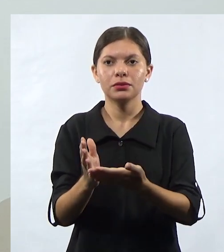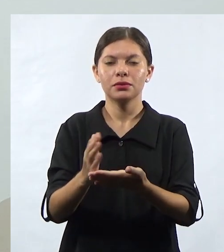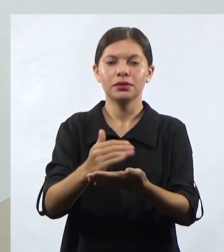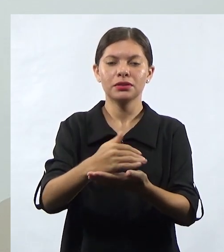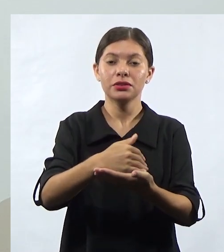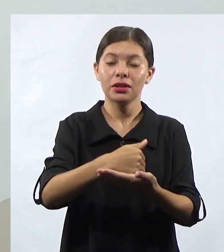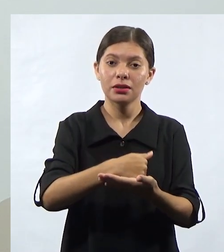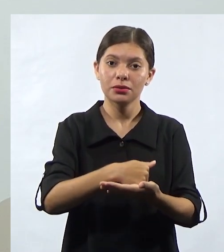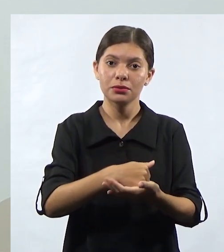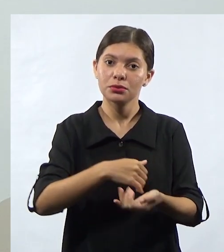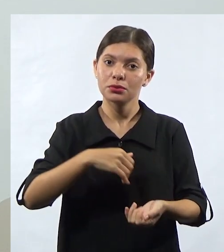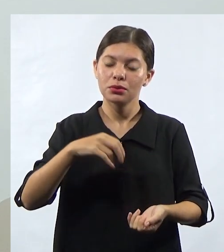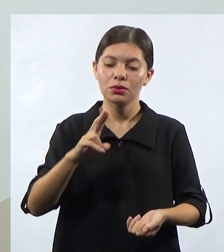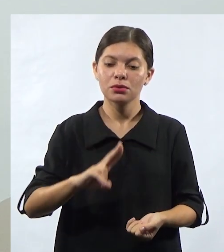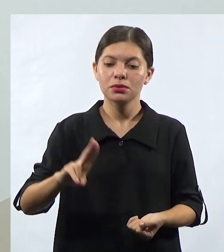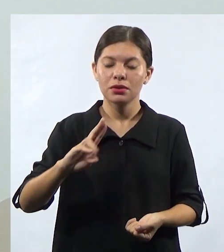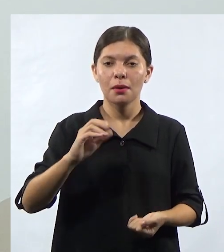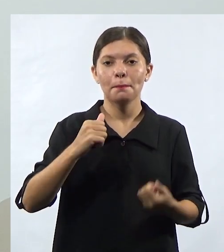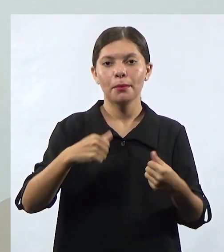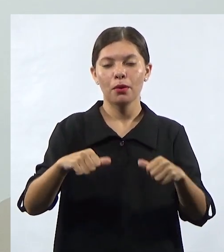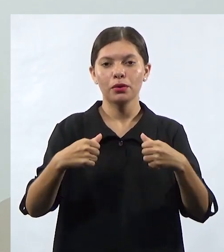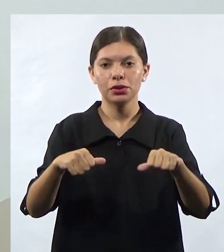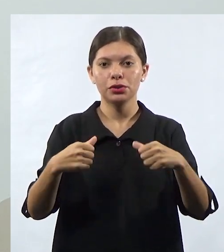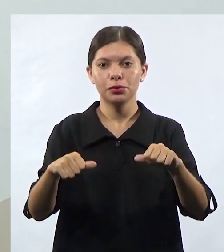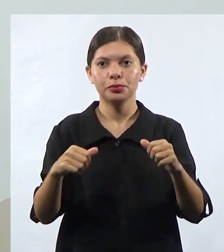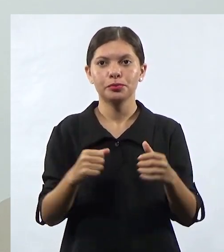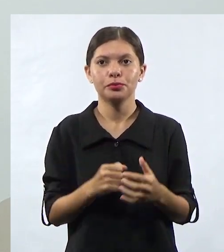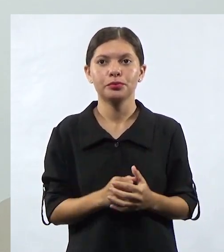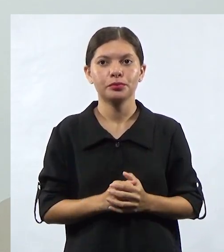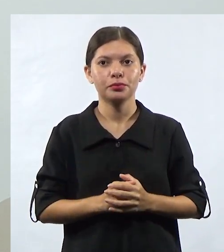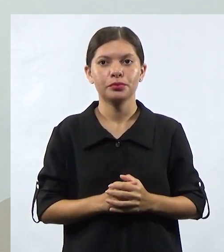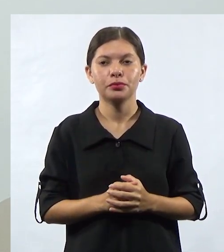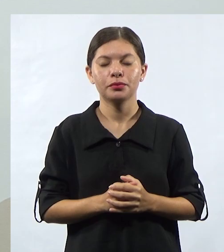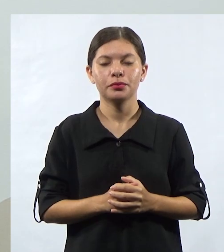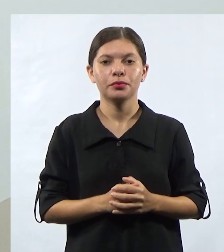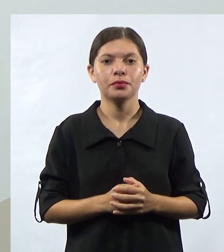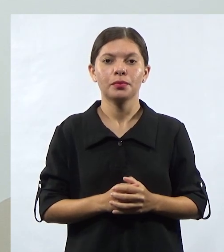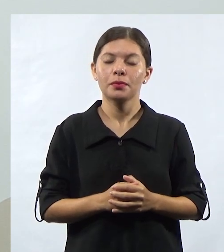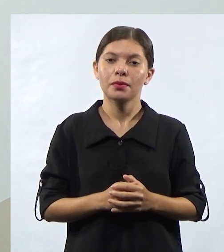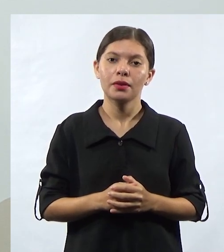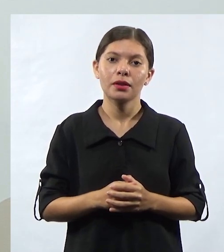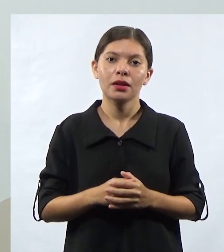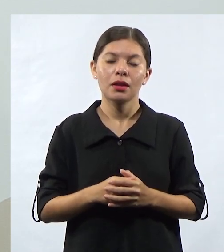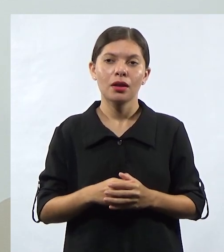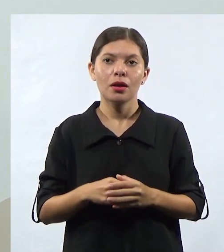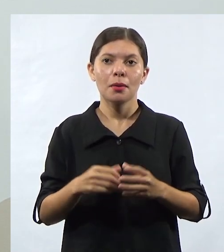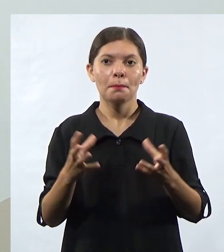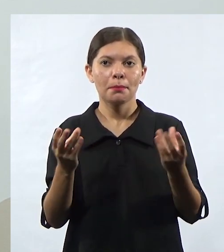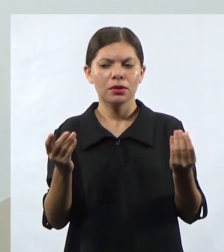dados. Precisa de um pouco mais de robustez para ser desenvolvido. Mas muitos